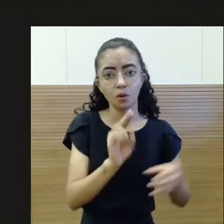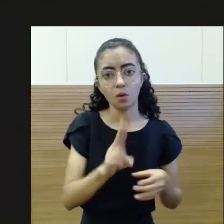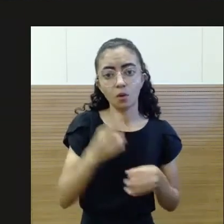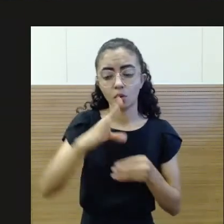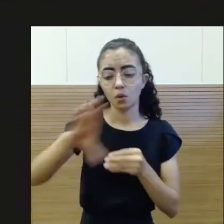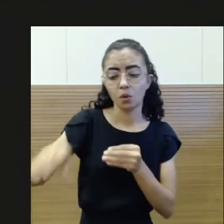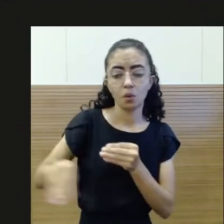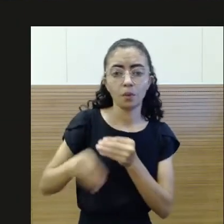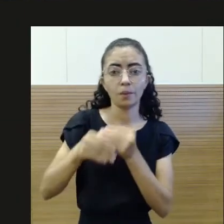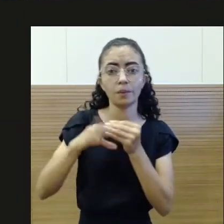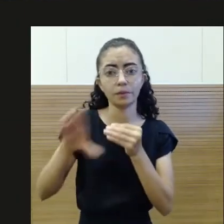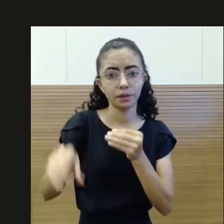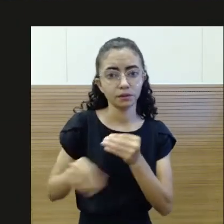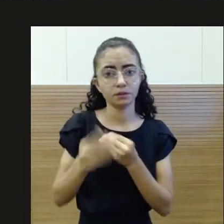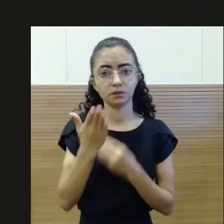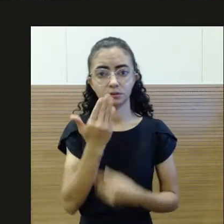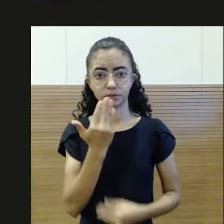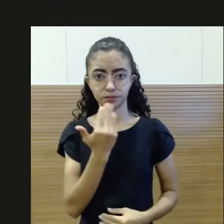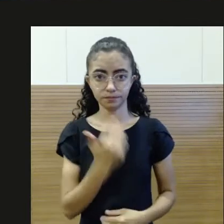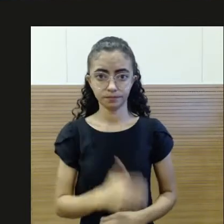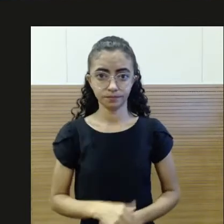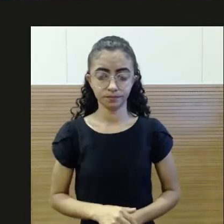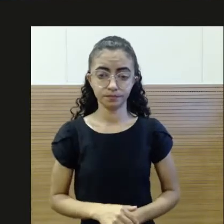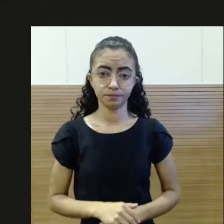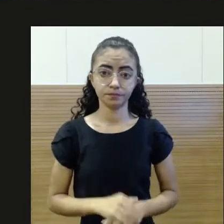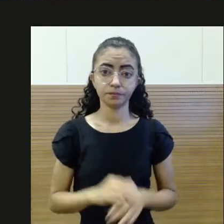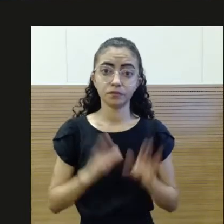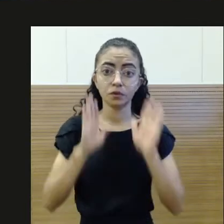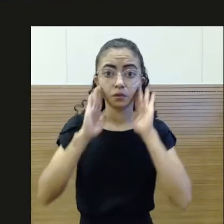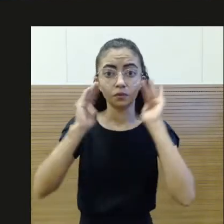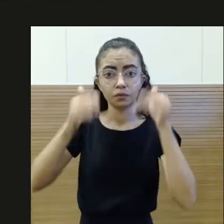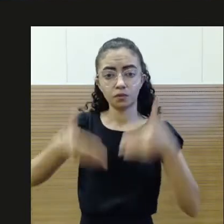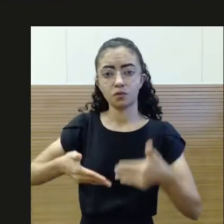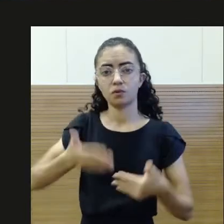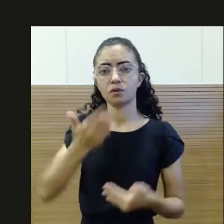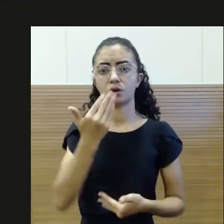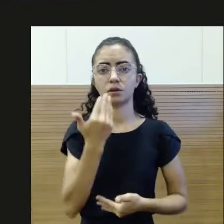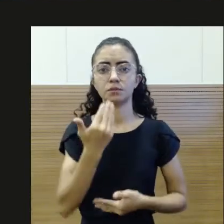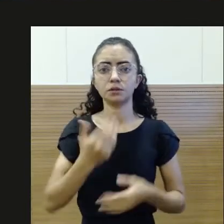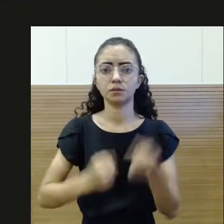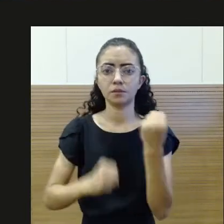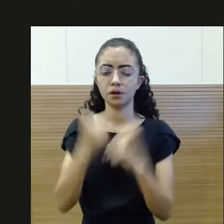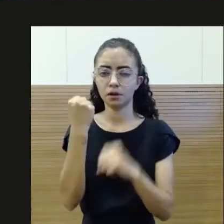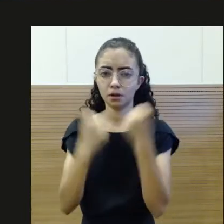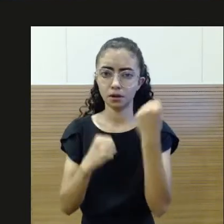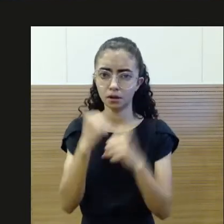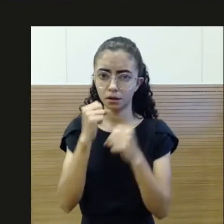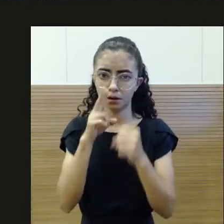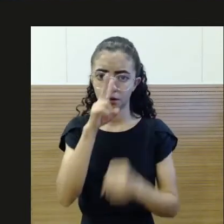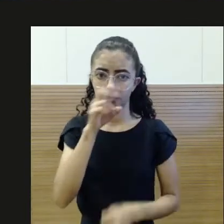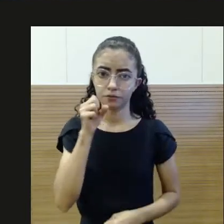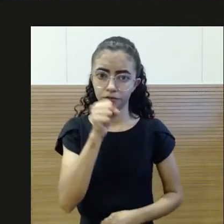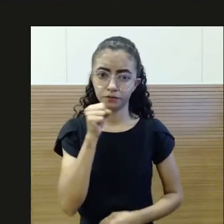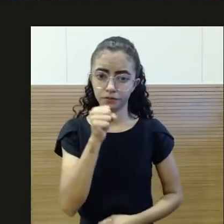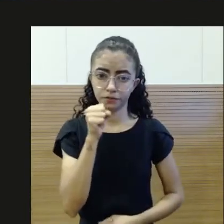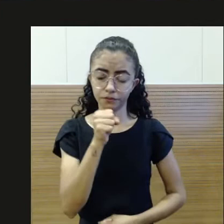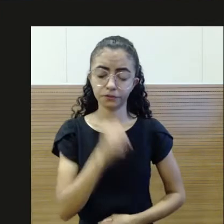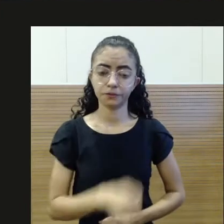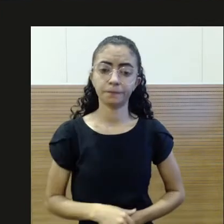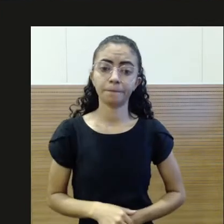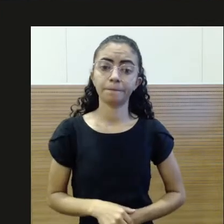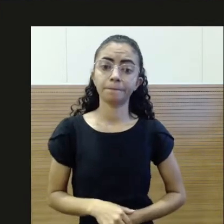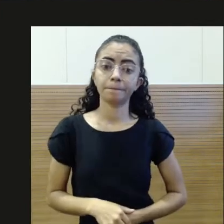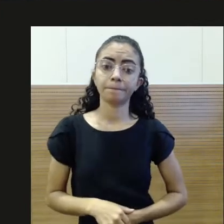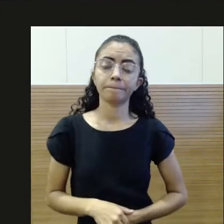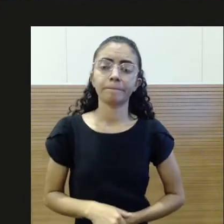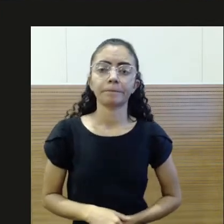refeições. E, finalmente, em relação a alimentos ultraprocessados, a orientação é se evitar, né? E aí as razões